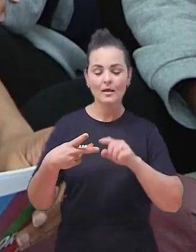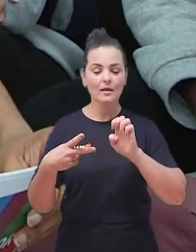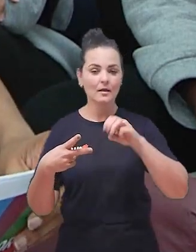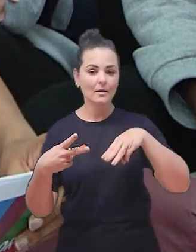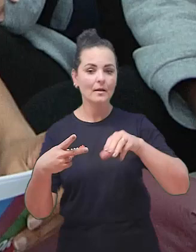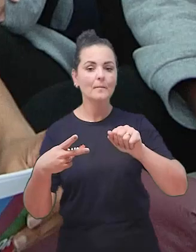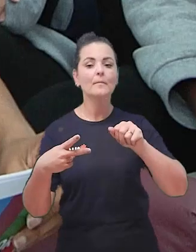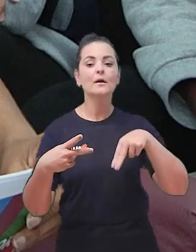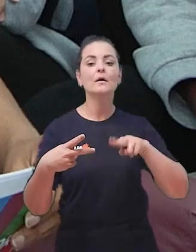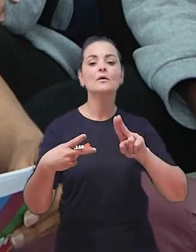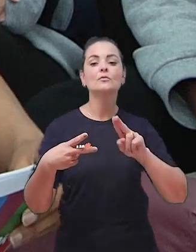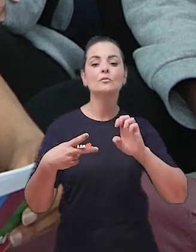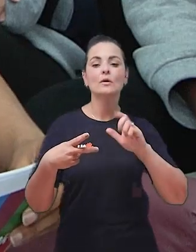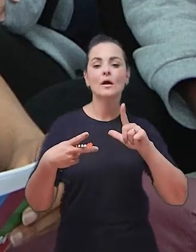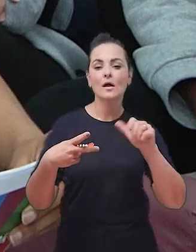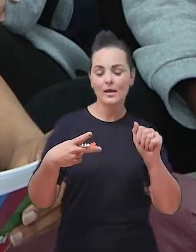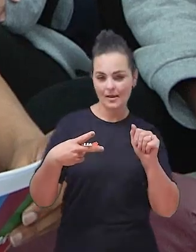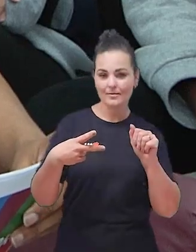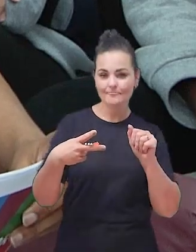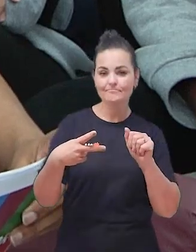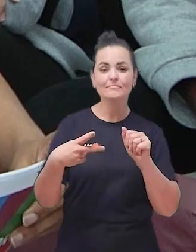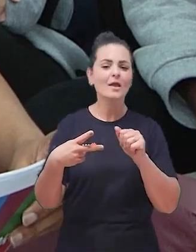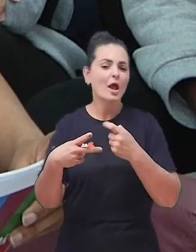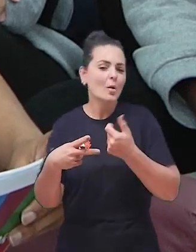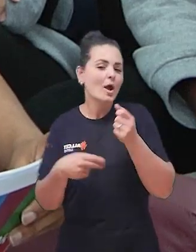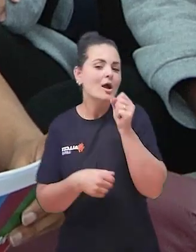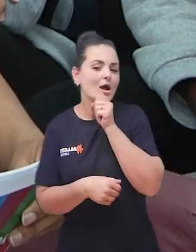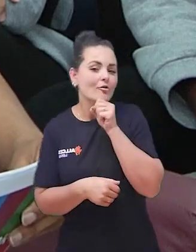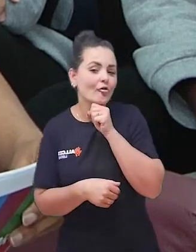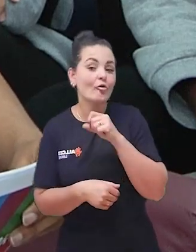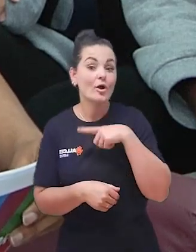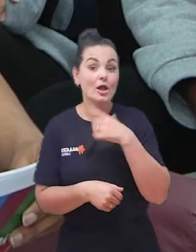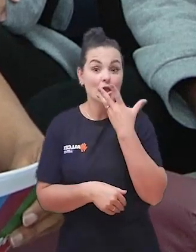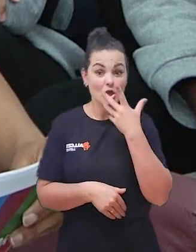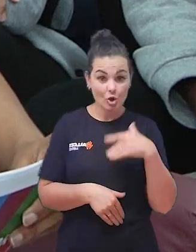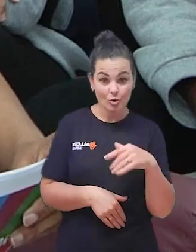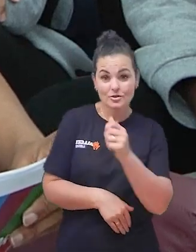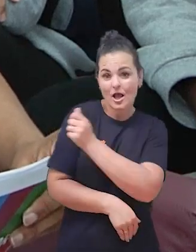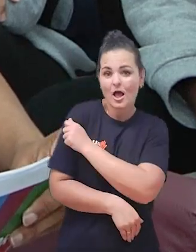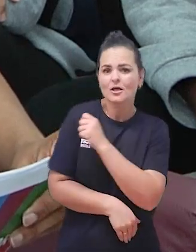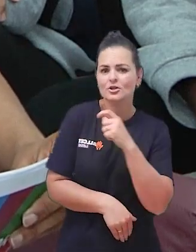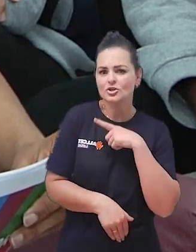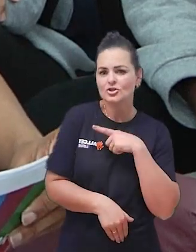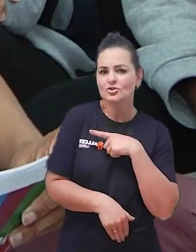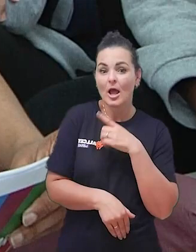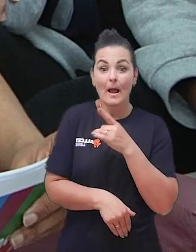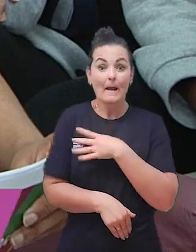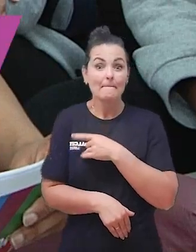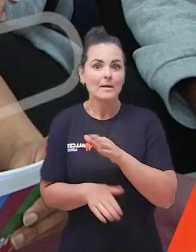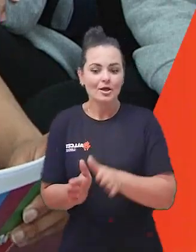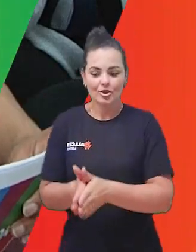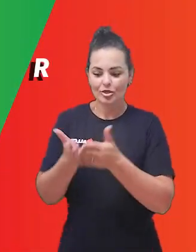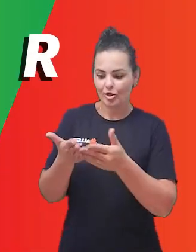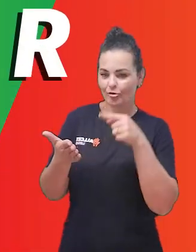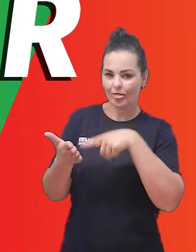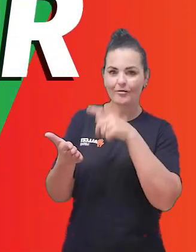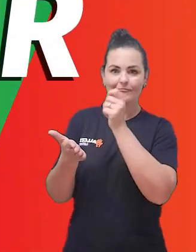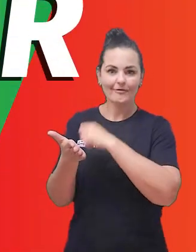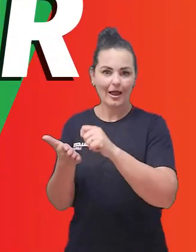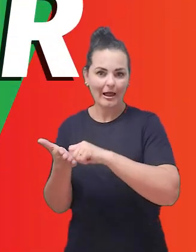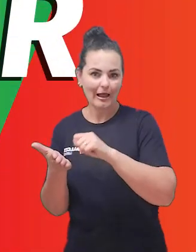livro de anotações. Começa agora o Fala Vereador com o vereador Osmair Gadotti.